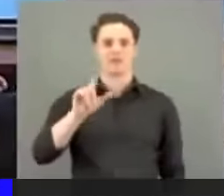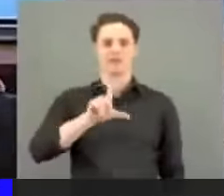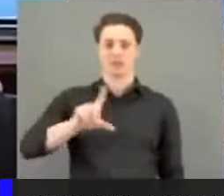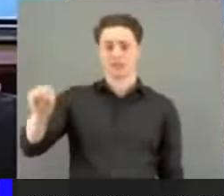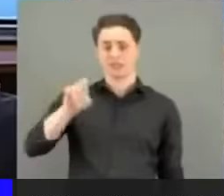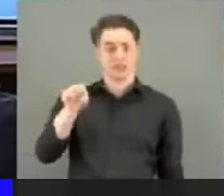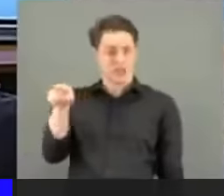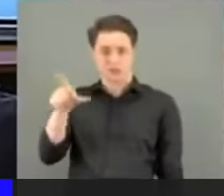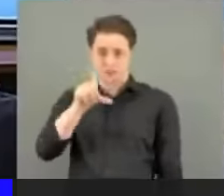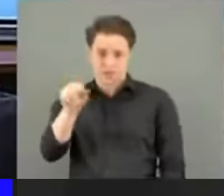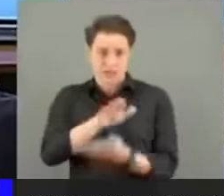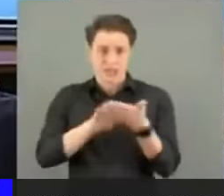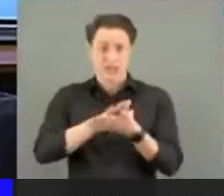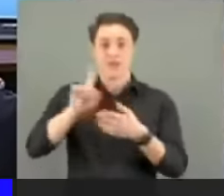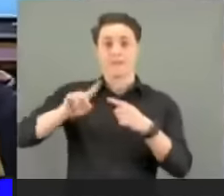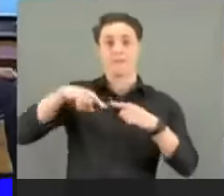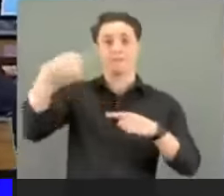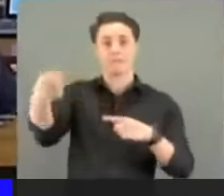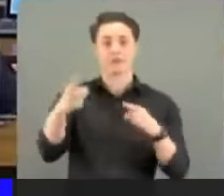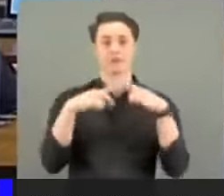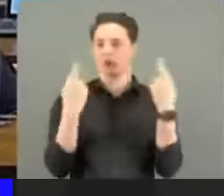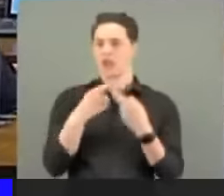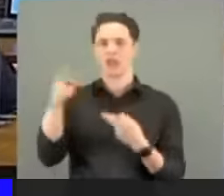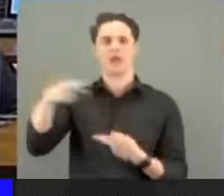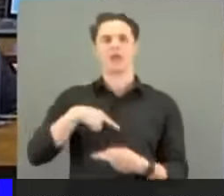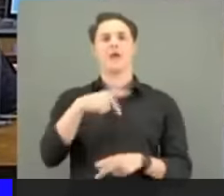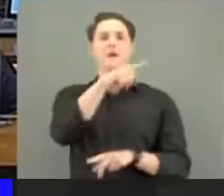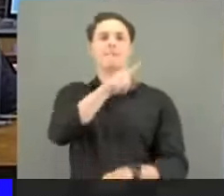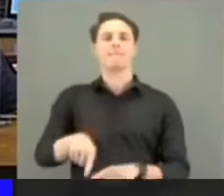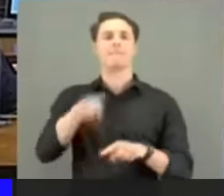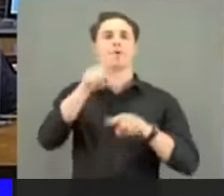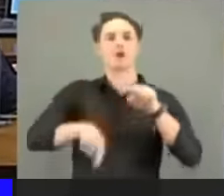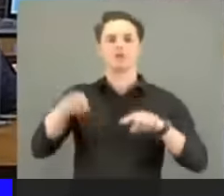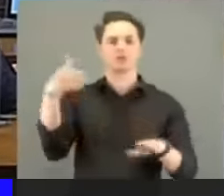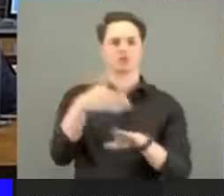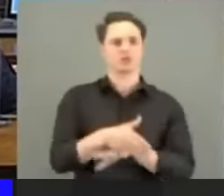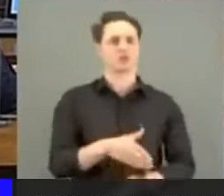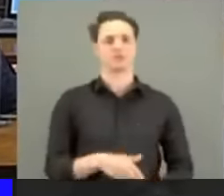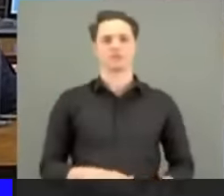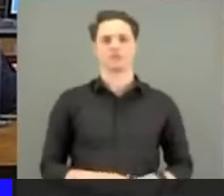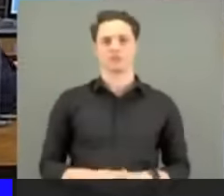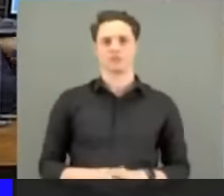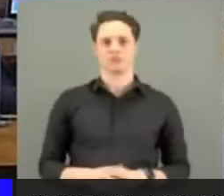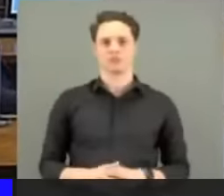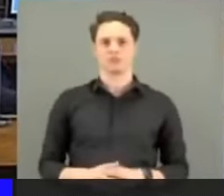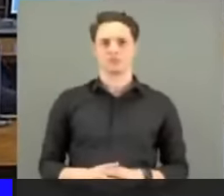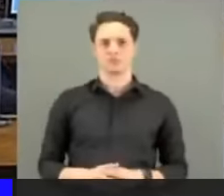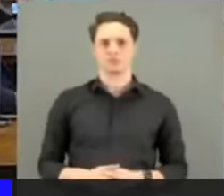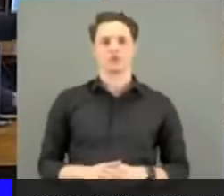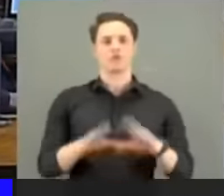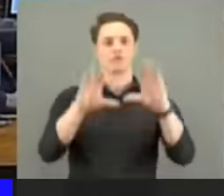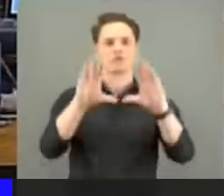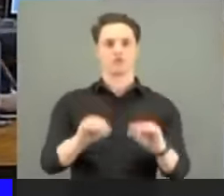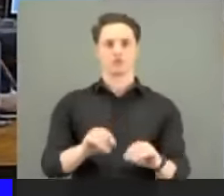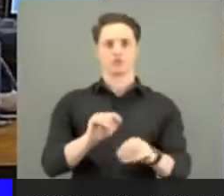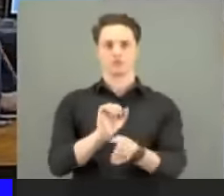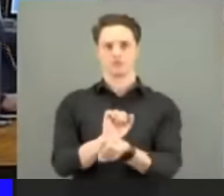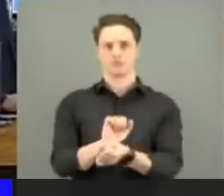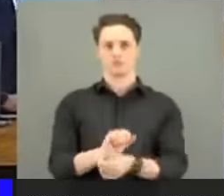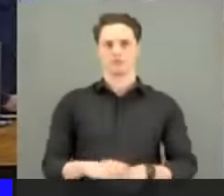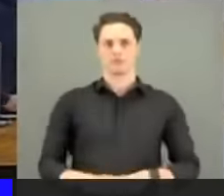não se retire, na próxima sessão não entrará nesse plenário. Está suspensa a sessão.